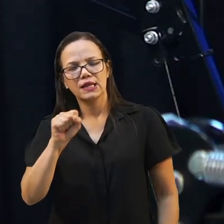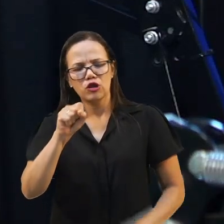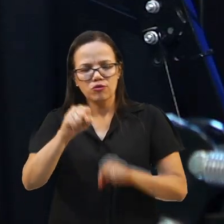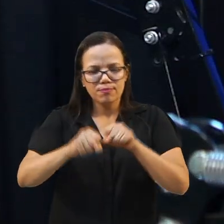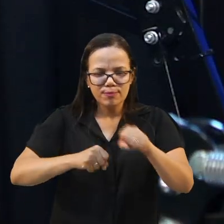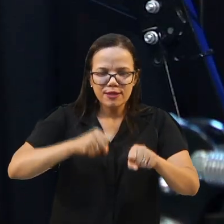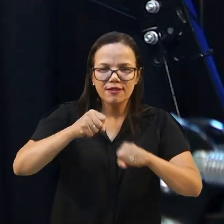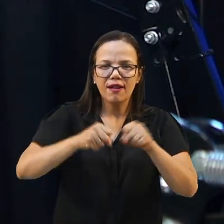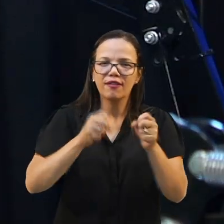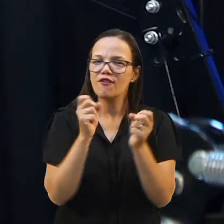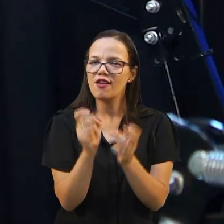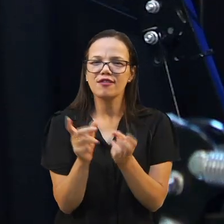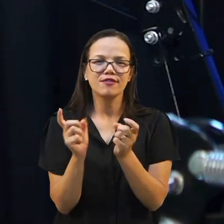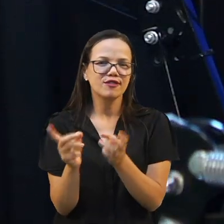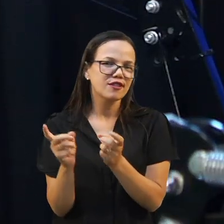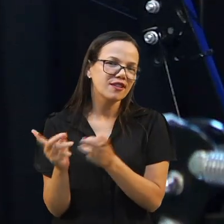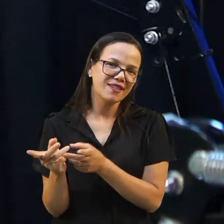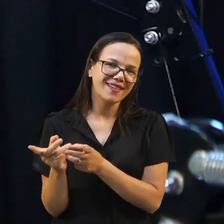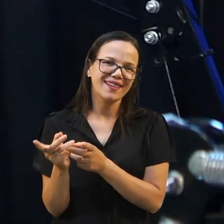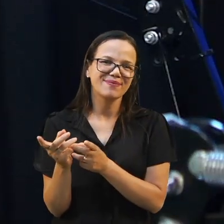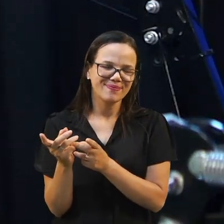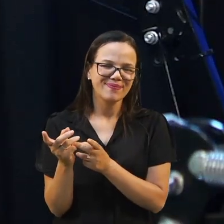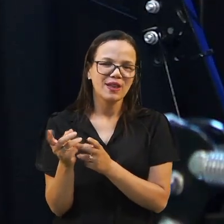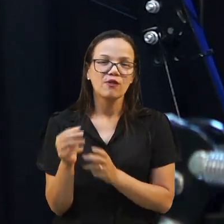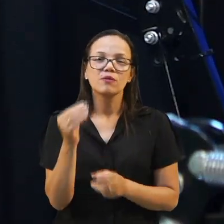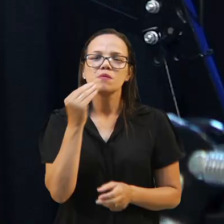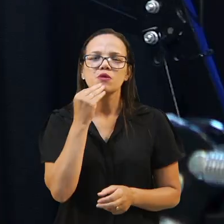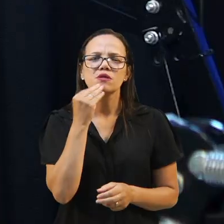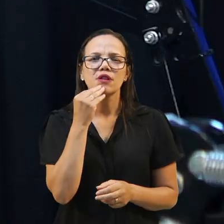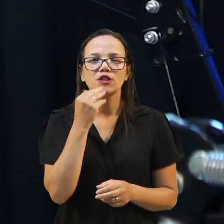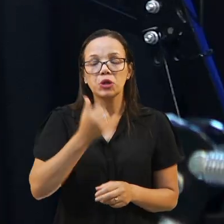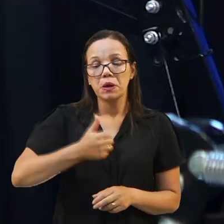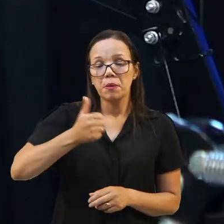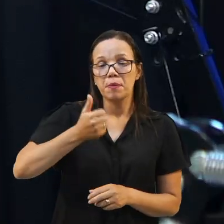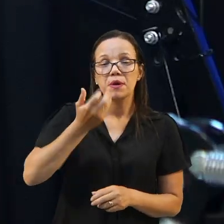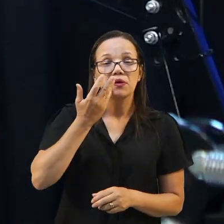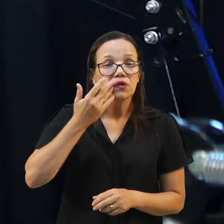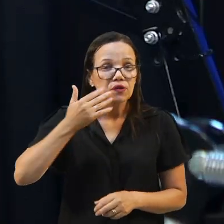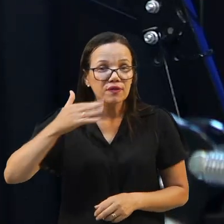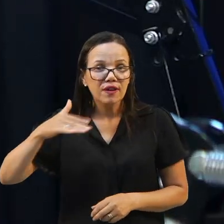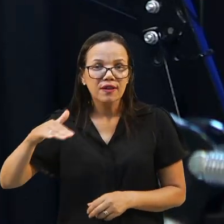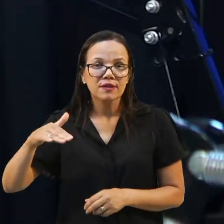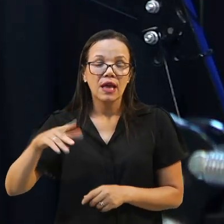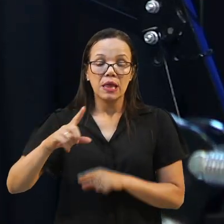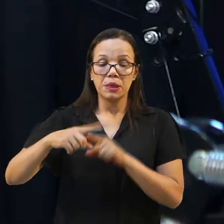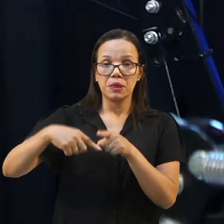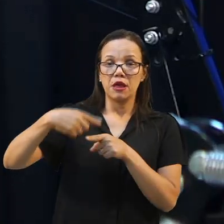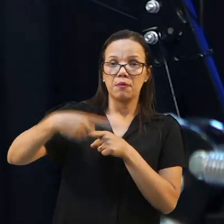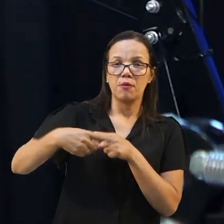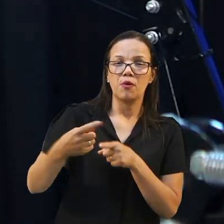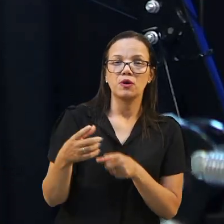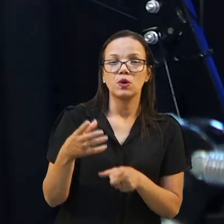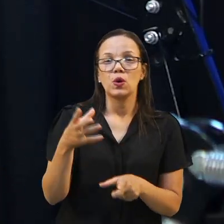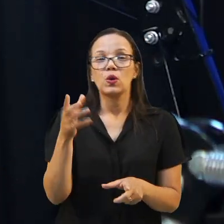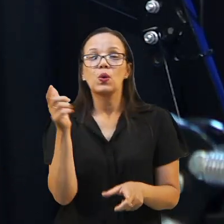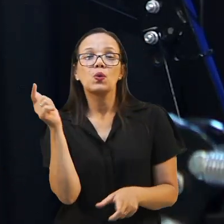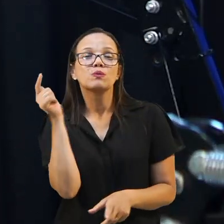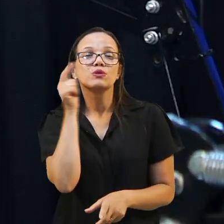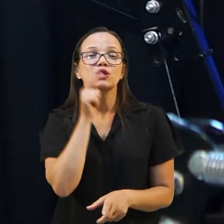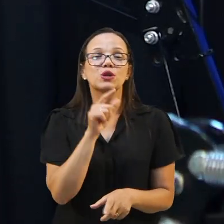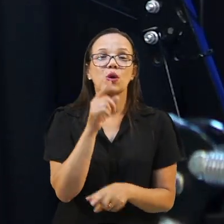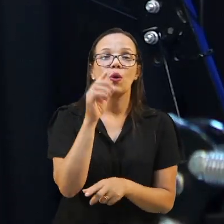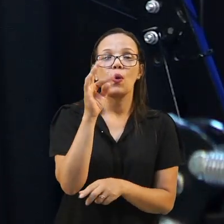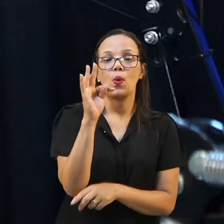a oportunidade da primeira infância. Depois ele conseguiu adquirir um